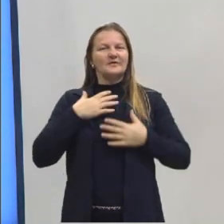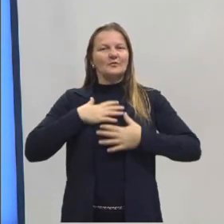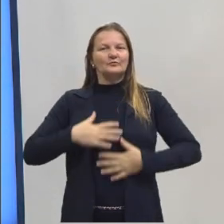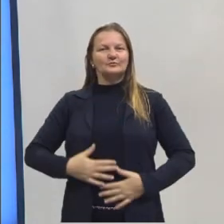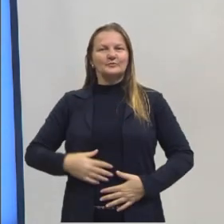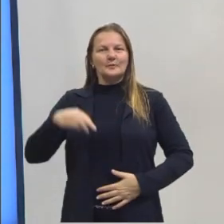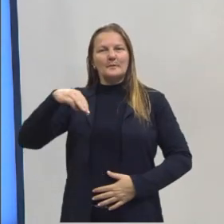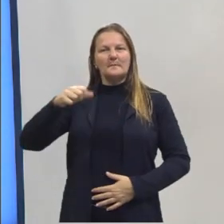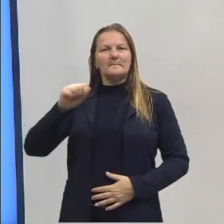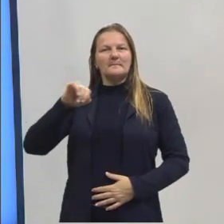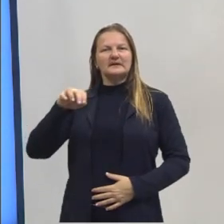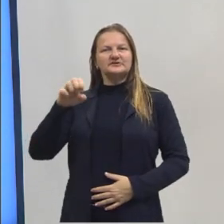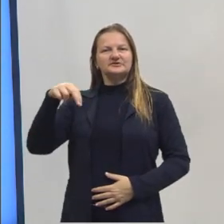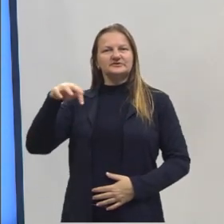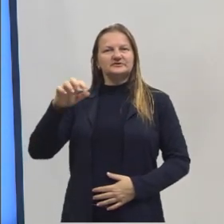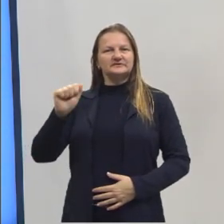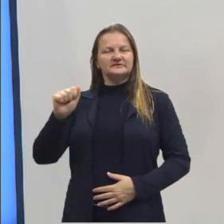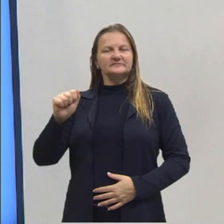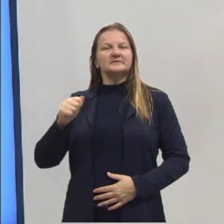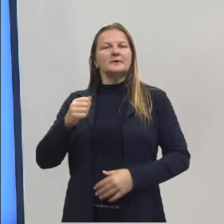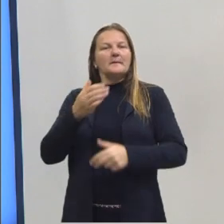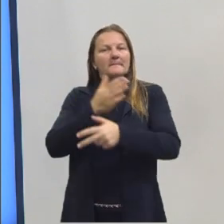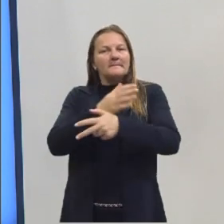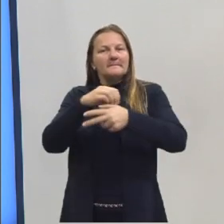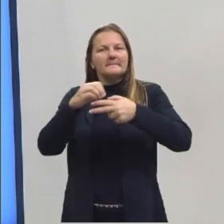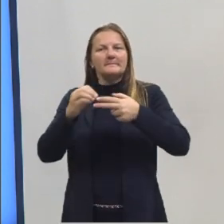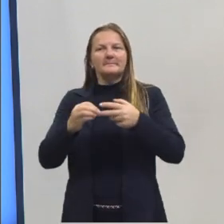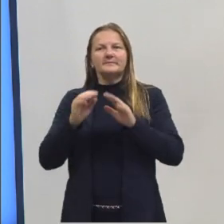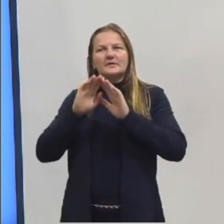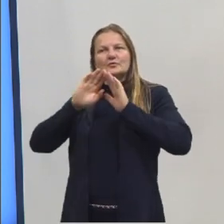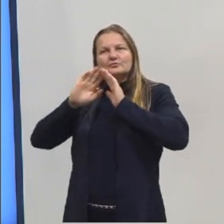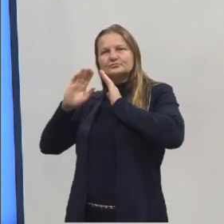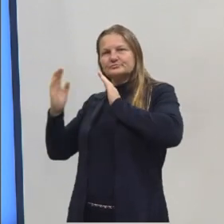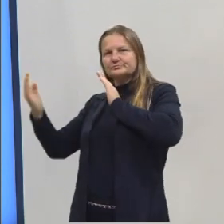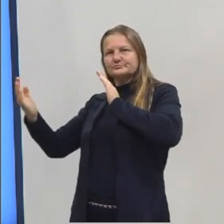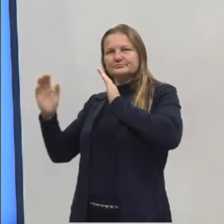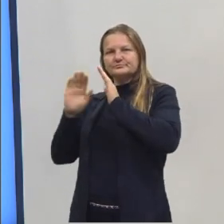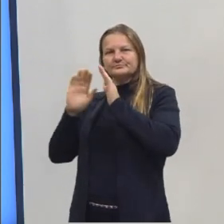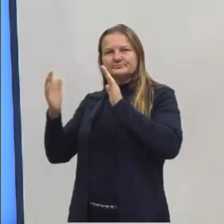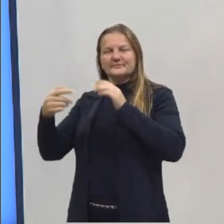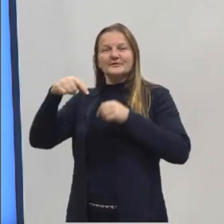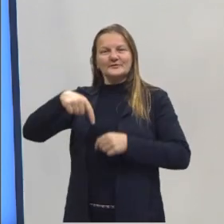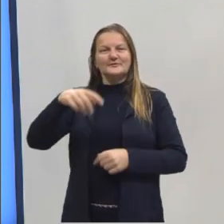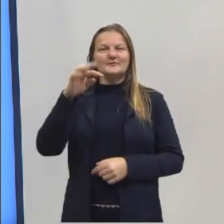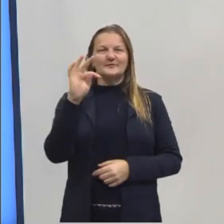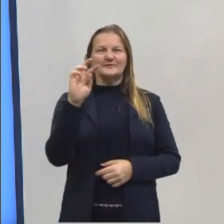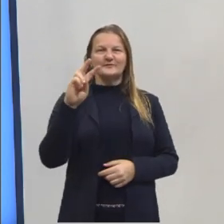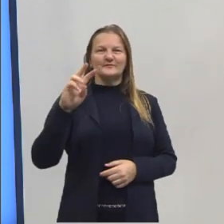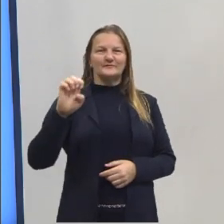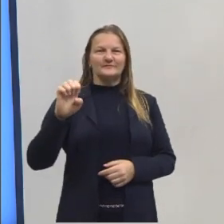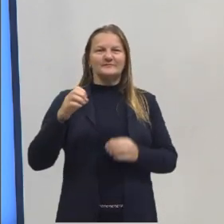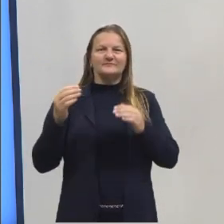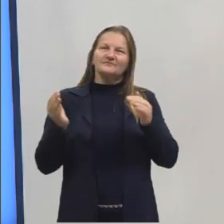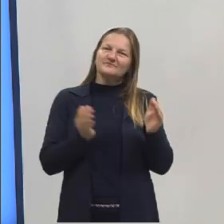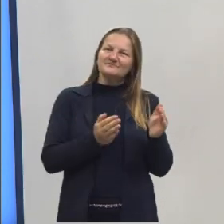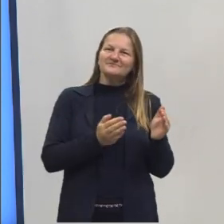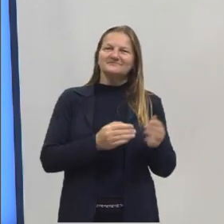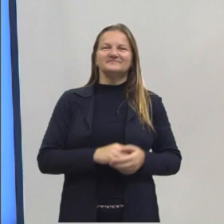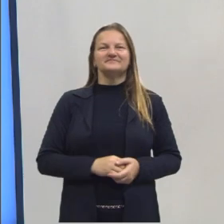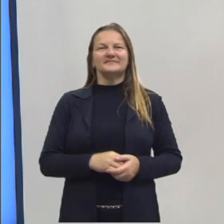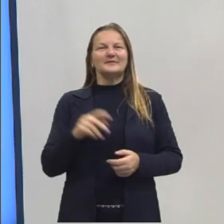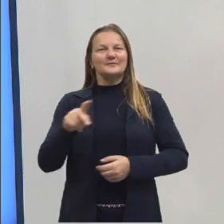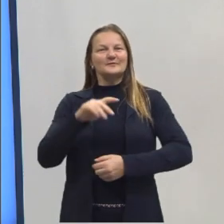com a camisa na janta do Pré mentes e aqui atrás de mim o quadro branco que a gente tem nos estúdios da TV e no cantinho aqui